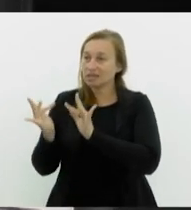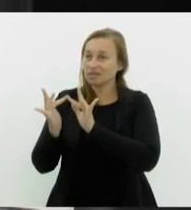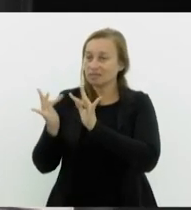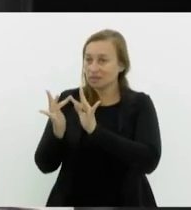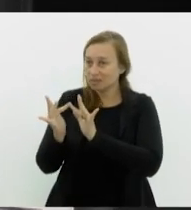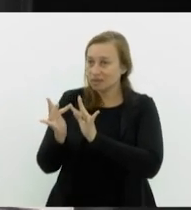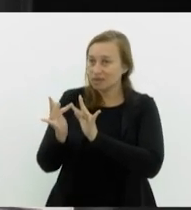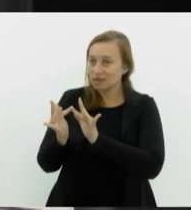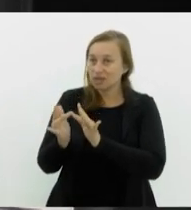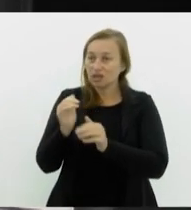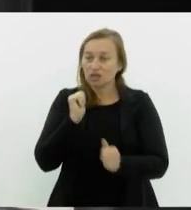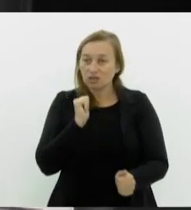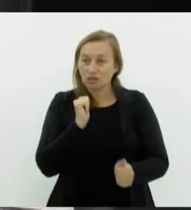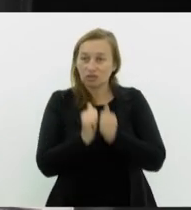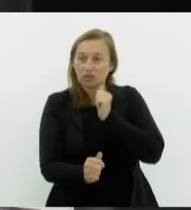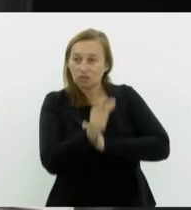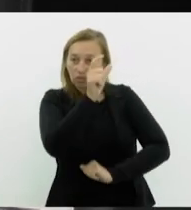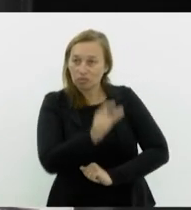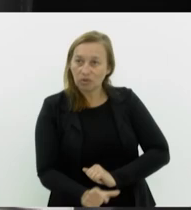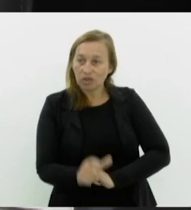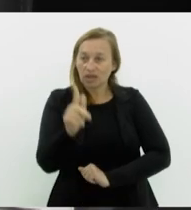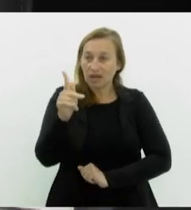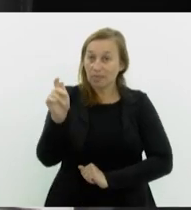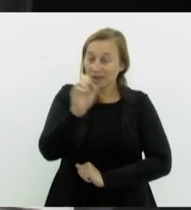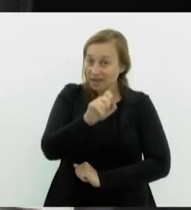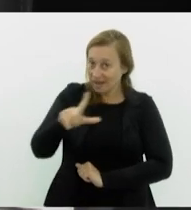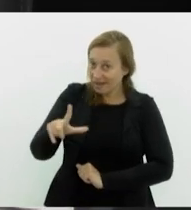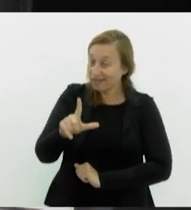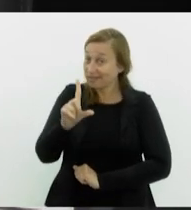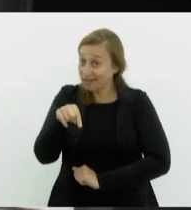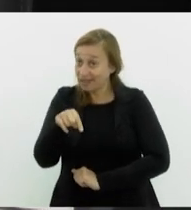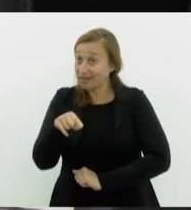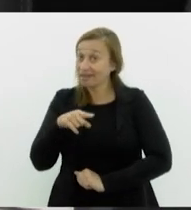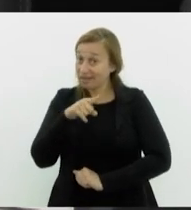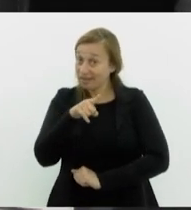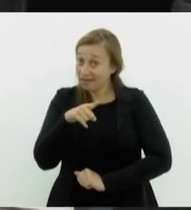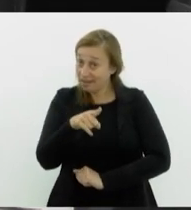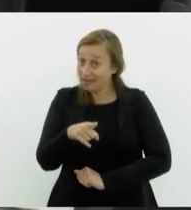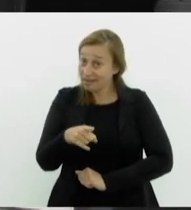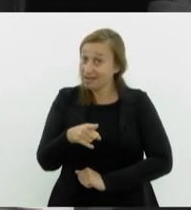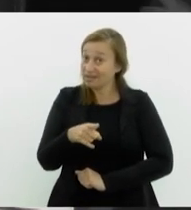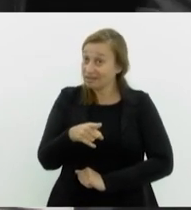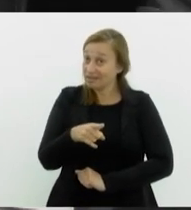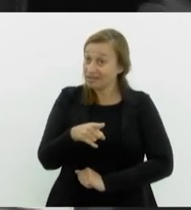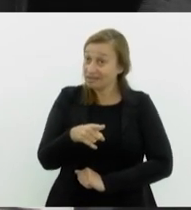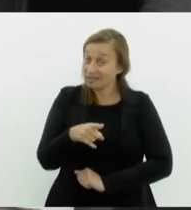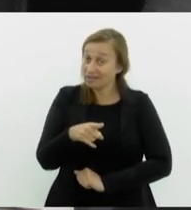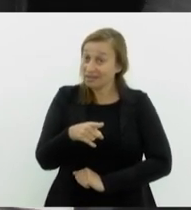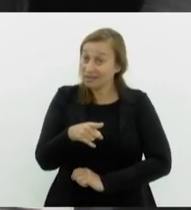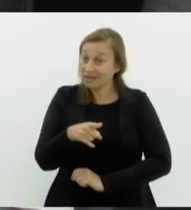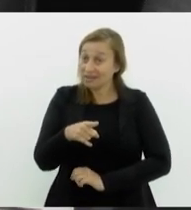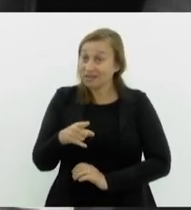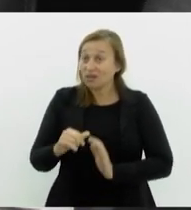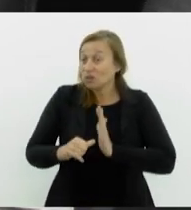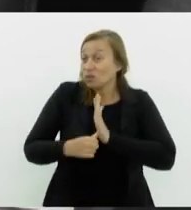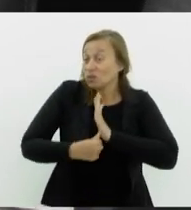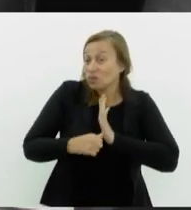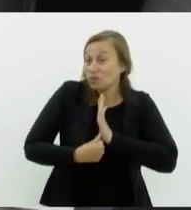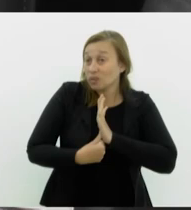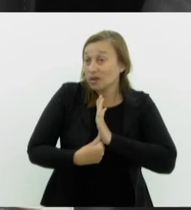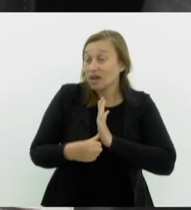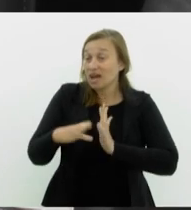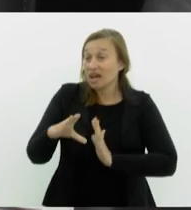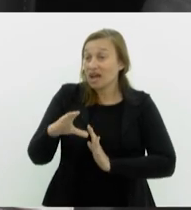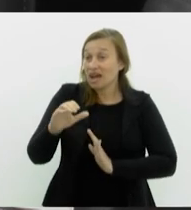de futebol Gabriel Zéfiro, que despontava num clube chamado Caxinguelê,